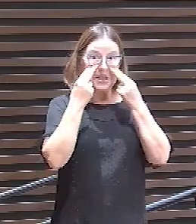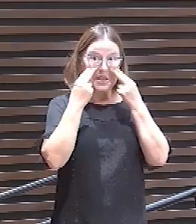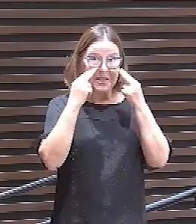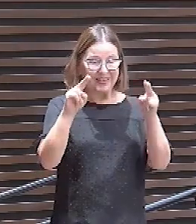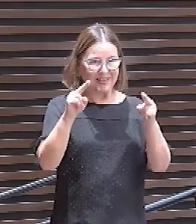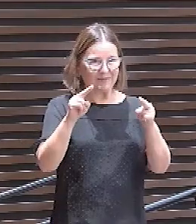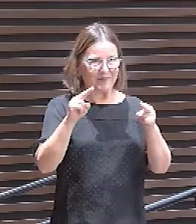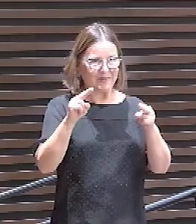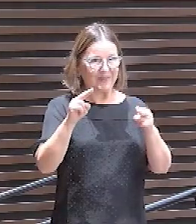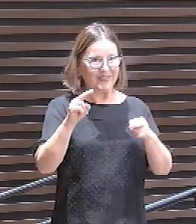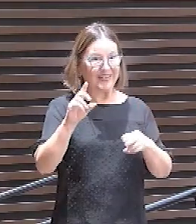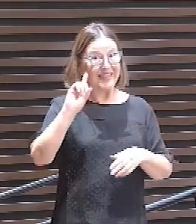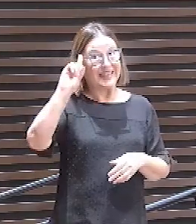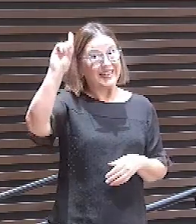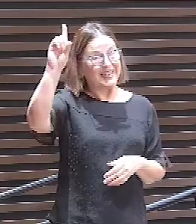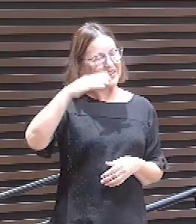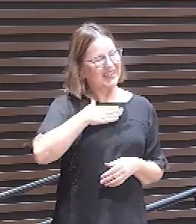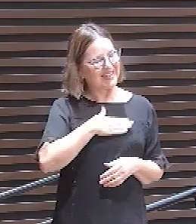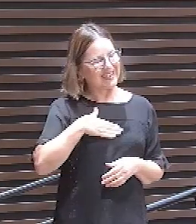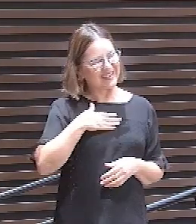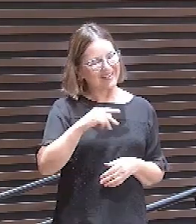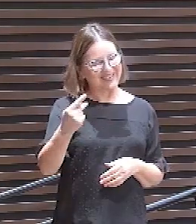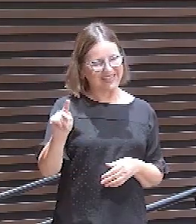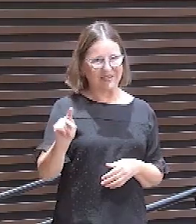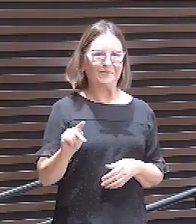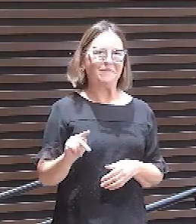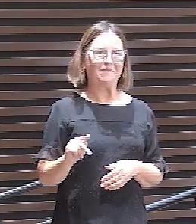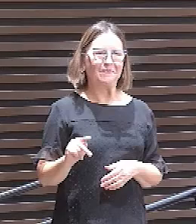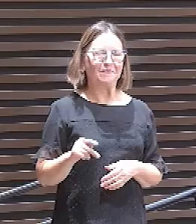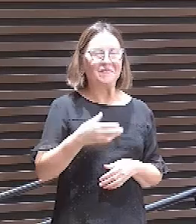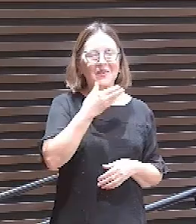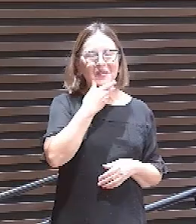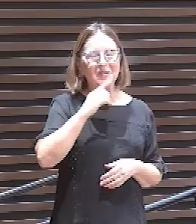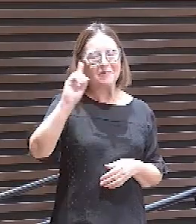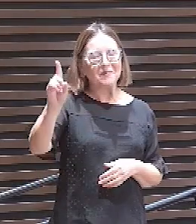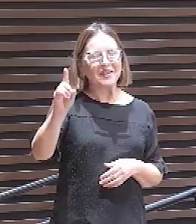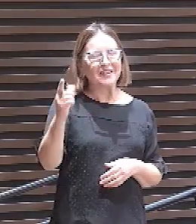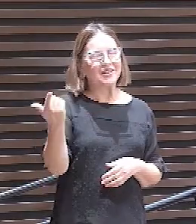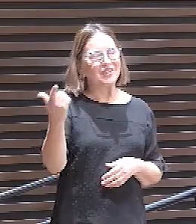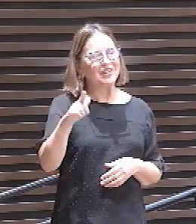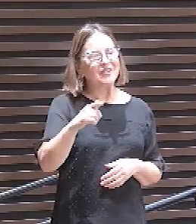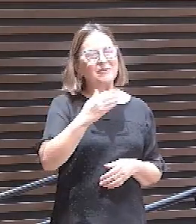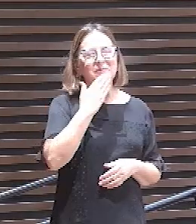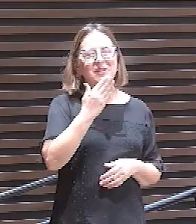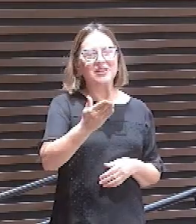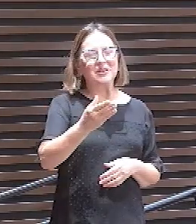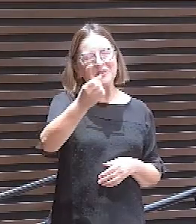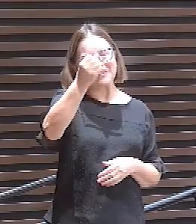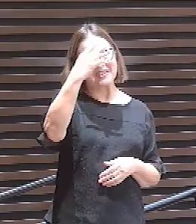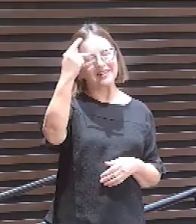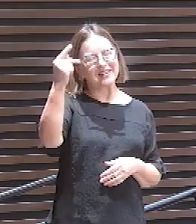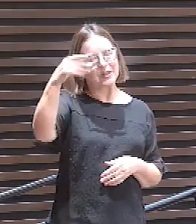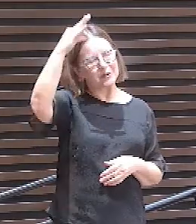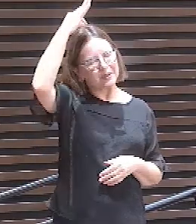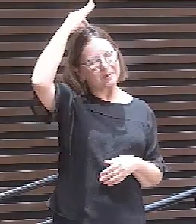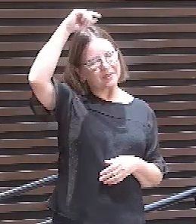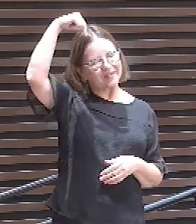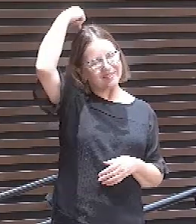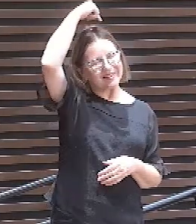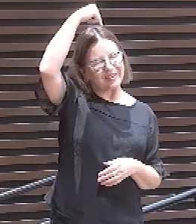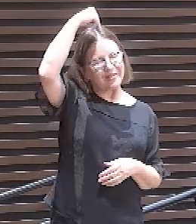Deus. Mais uma vez, Pai, nós pedimos ao Senhor a revelação do Teu Espírito